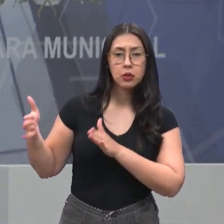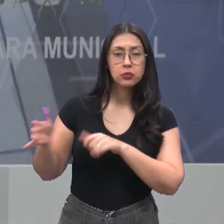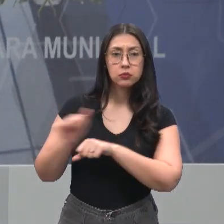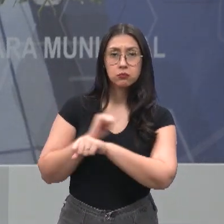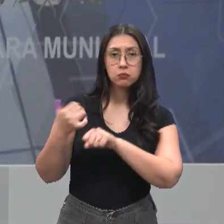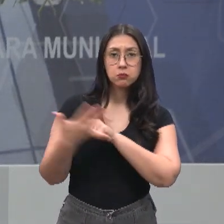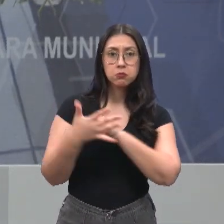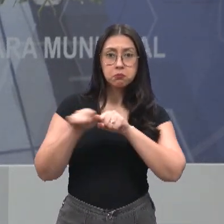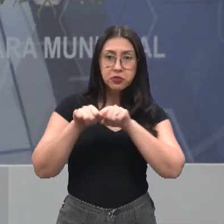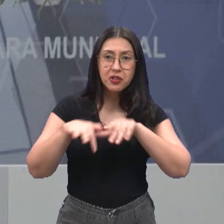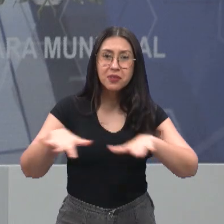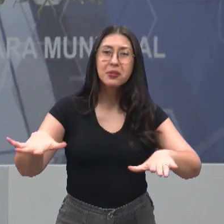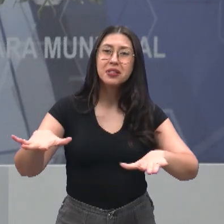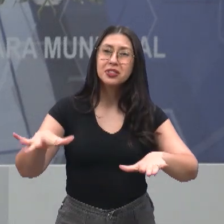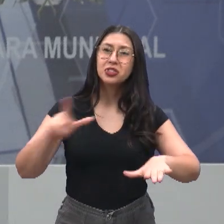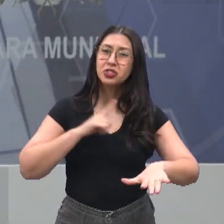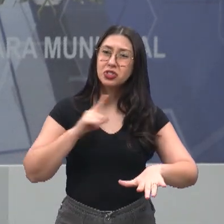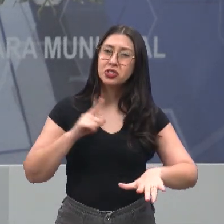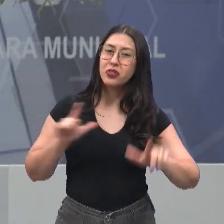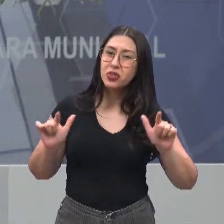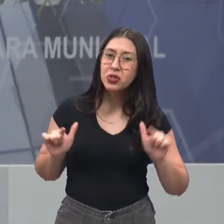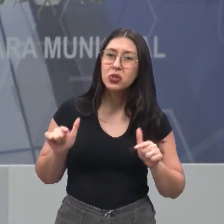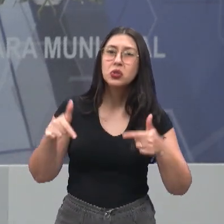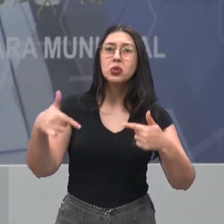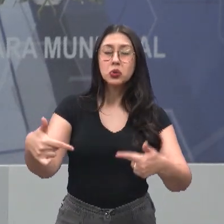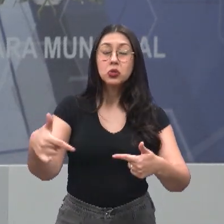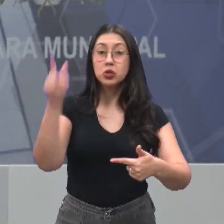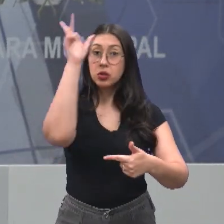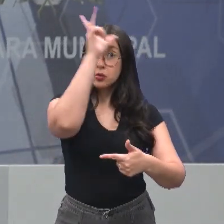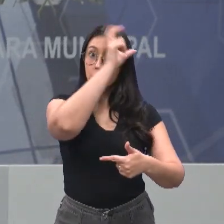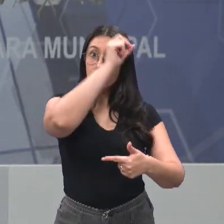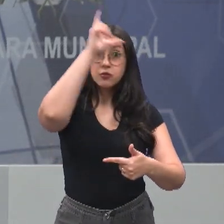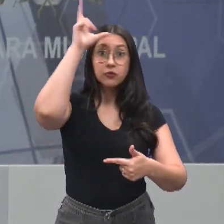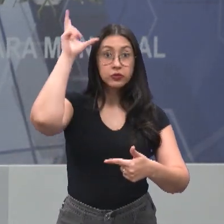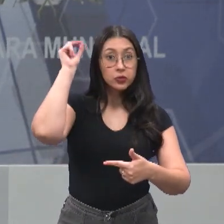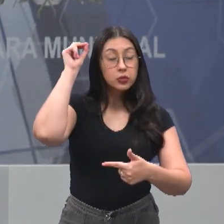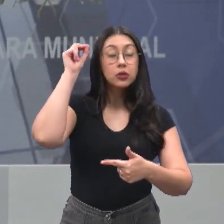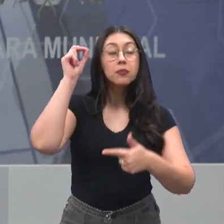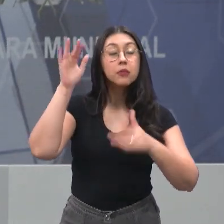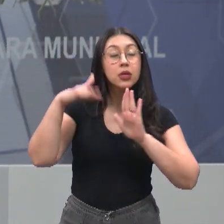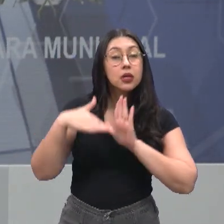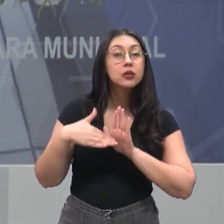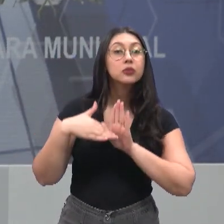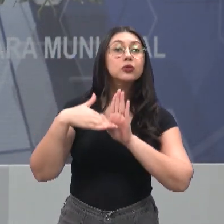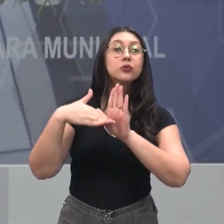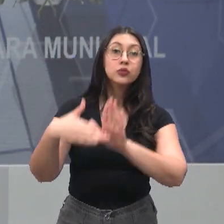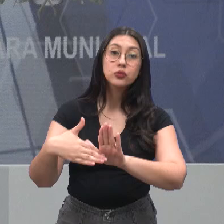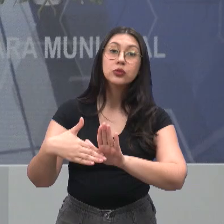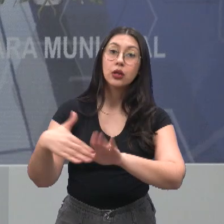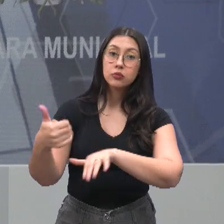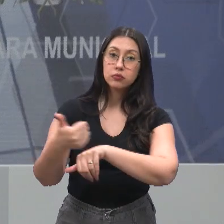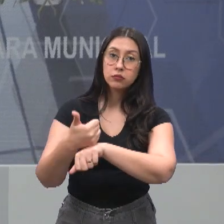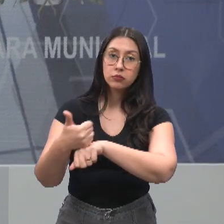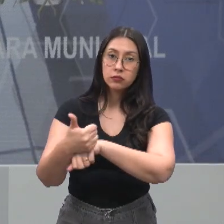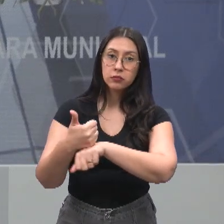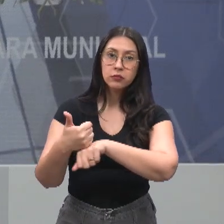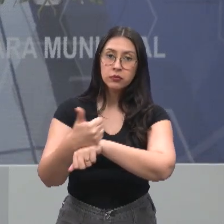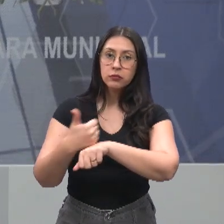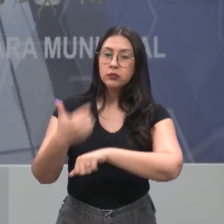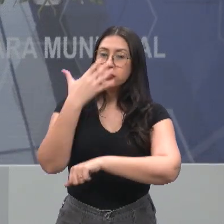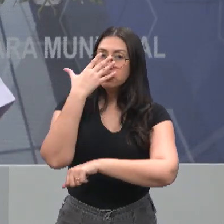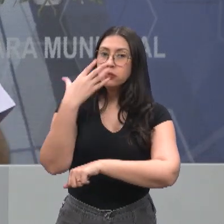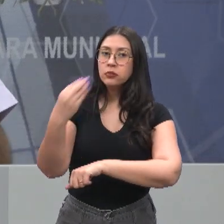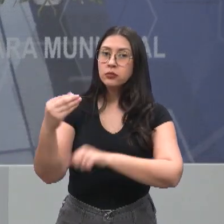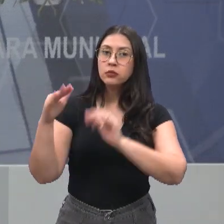tive diversas ações na prefeitura em benefício desses trabalhadores, dessas pessoas